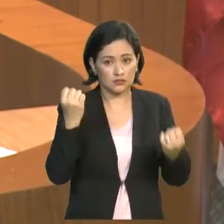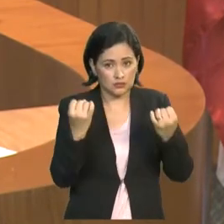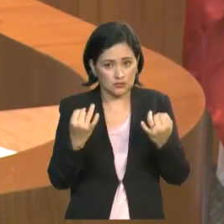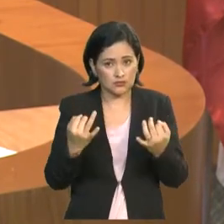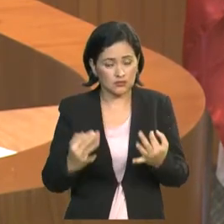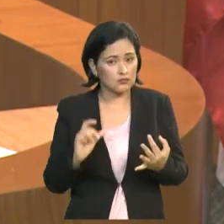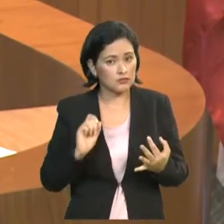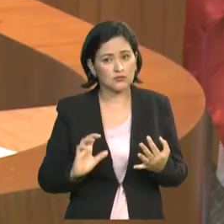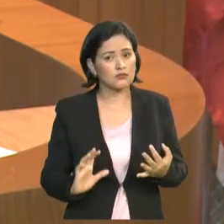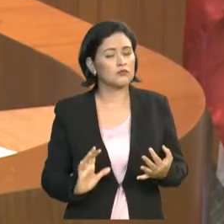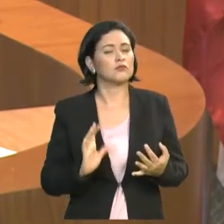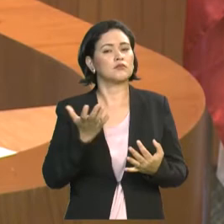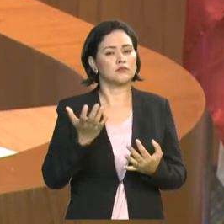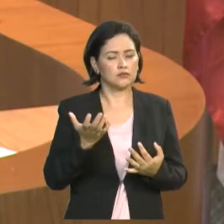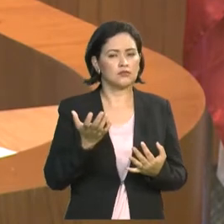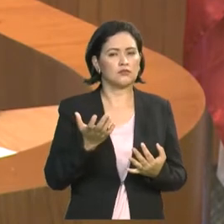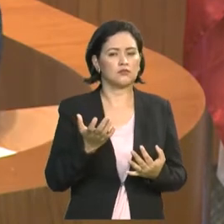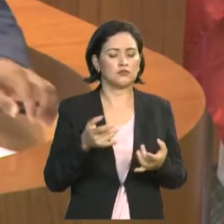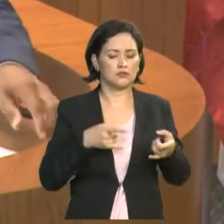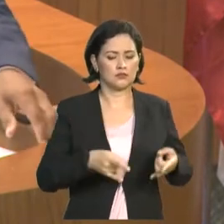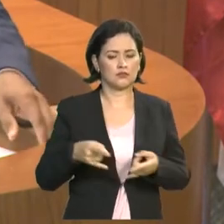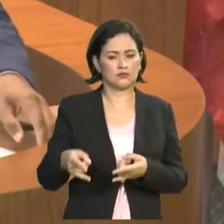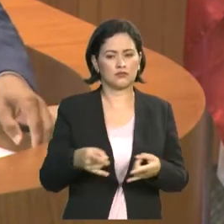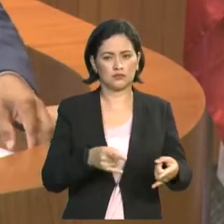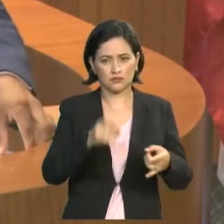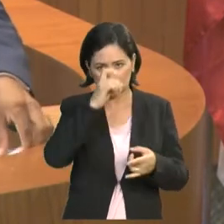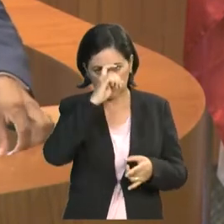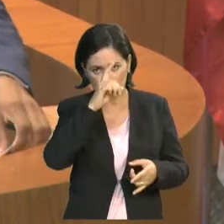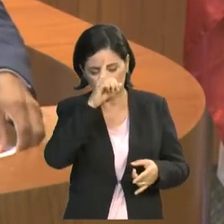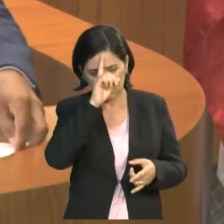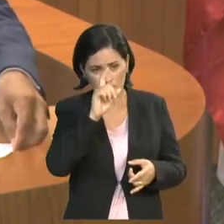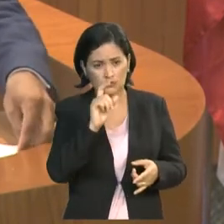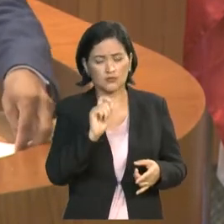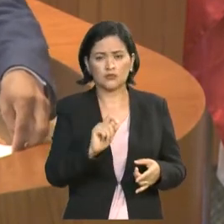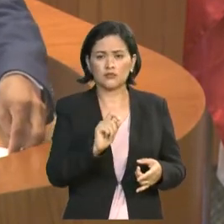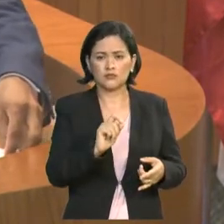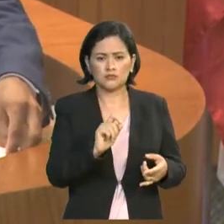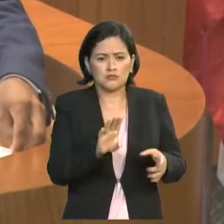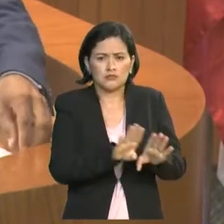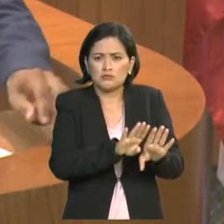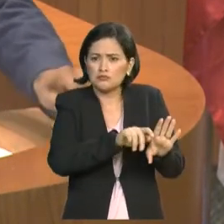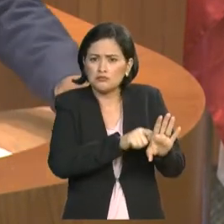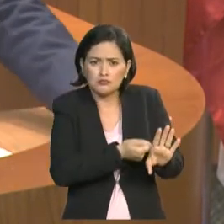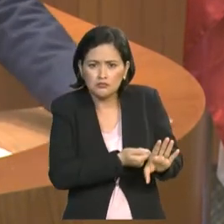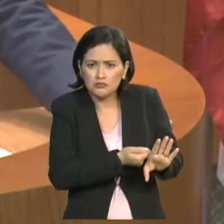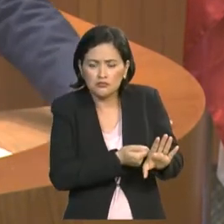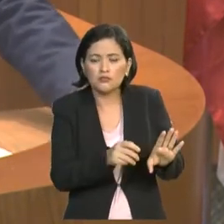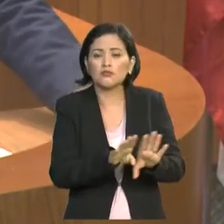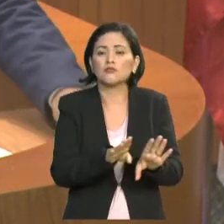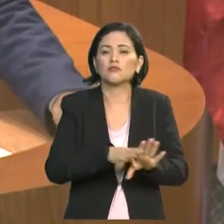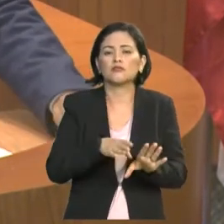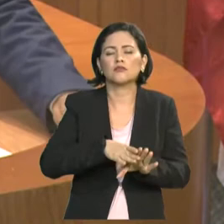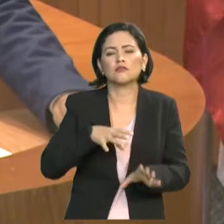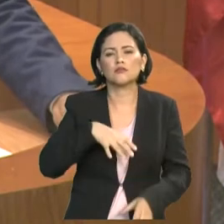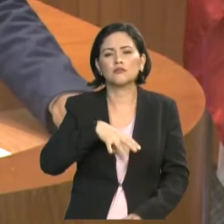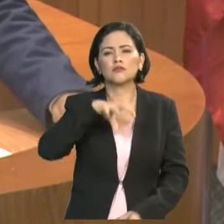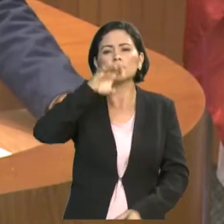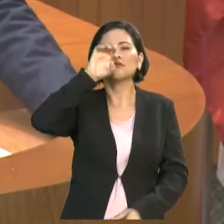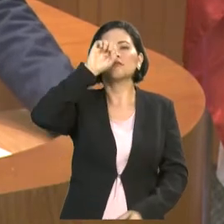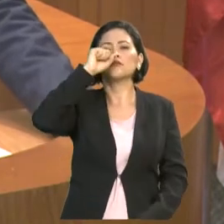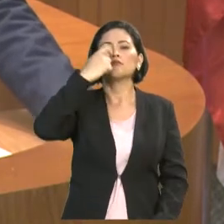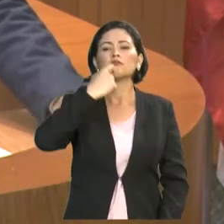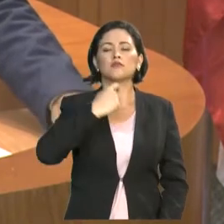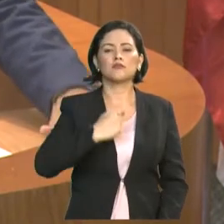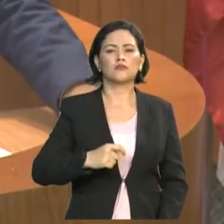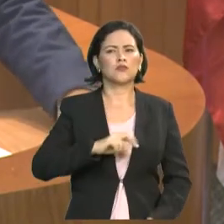hospitais que foram fechados, assim como os respiradores e outros equipamentos adquiridos com recursos públicos durante a pandemia. E